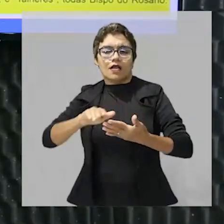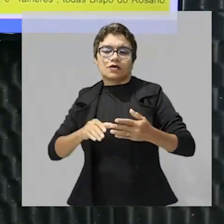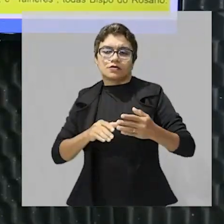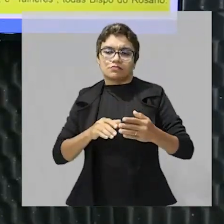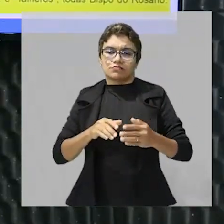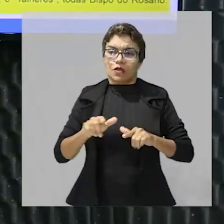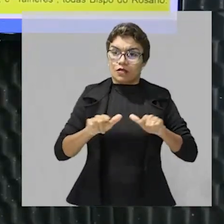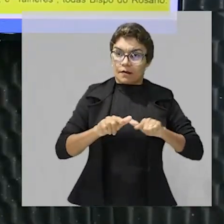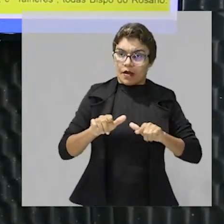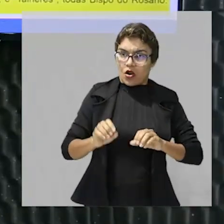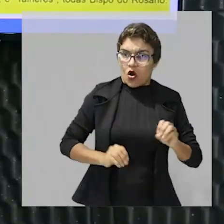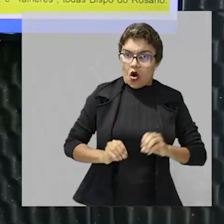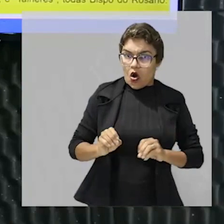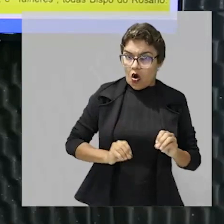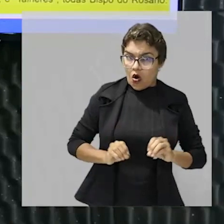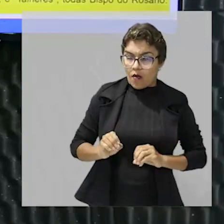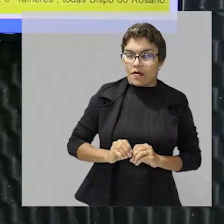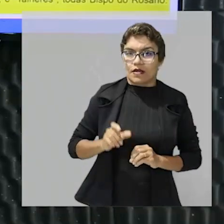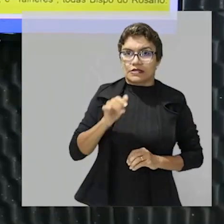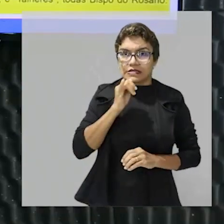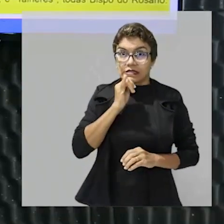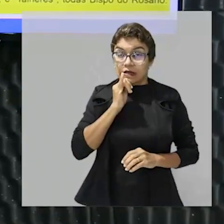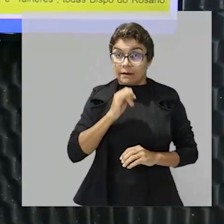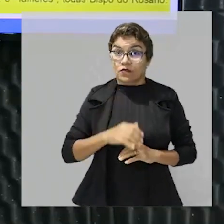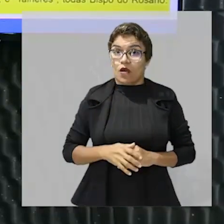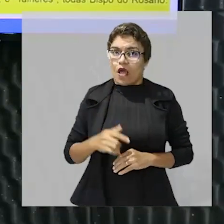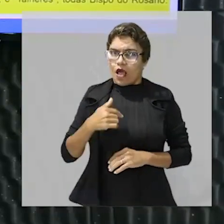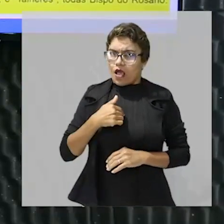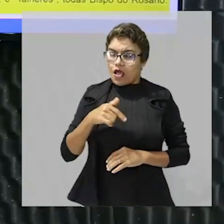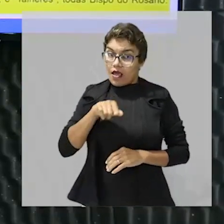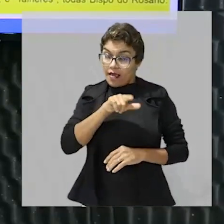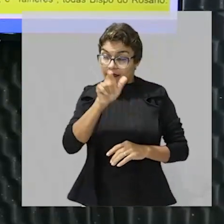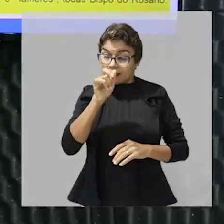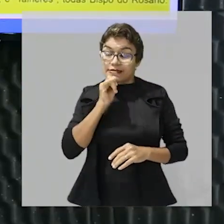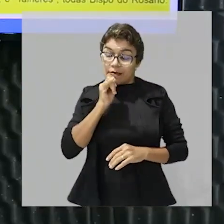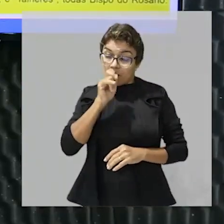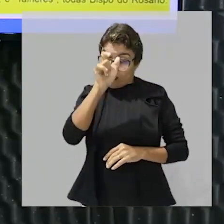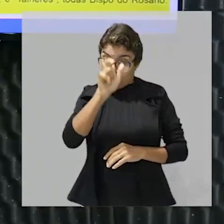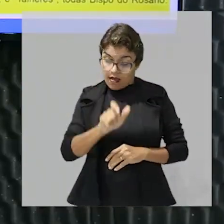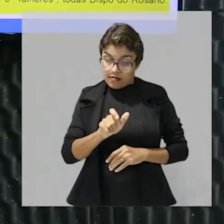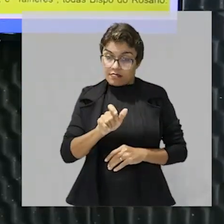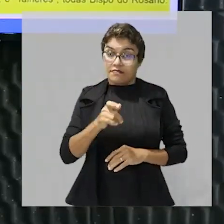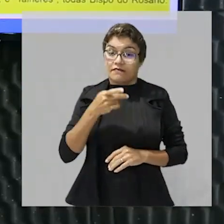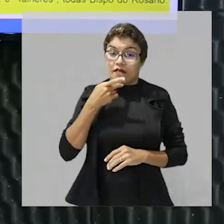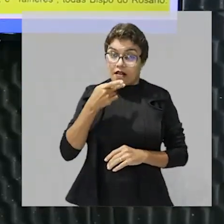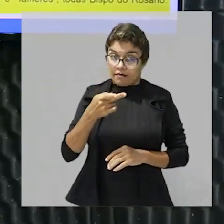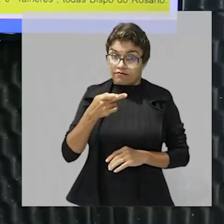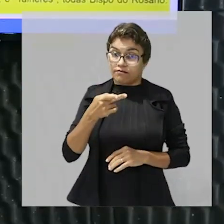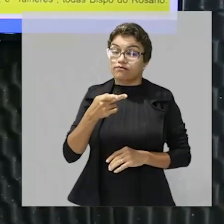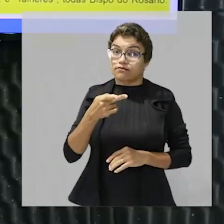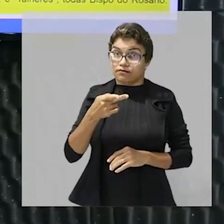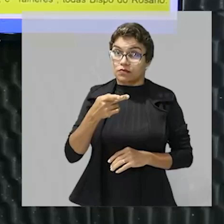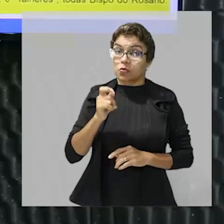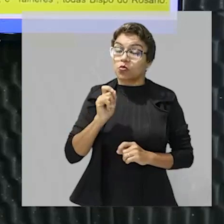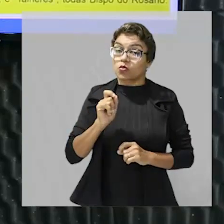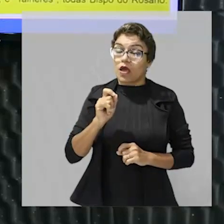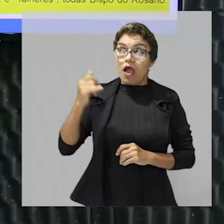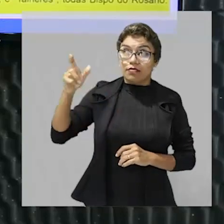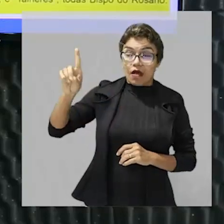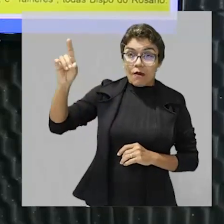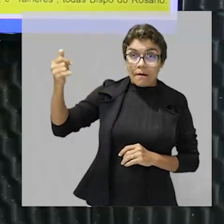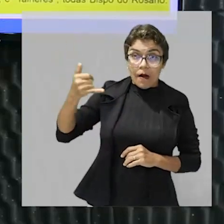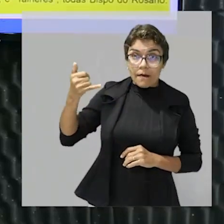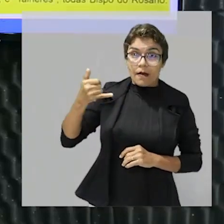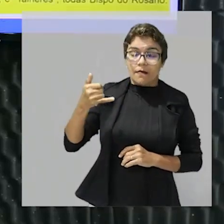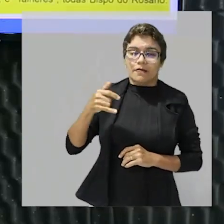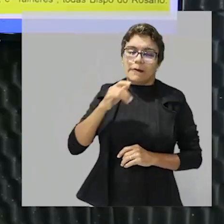são, segundo a visão distorcida, mas também maravilhosa dele, aí entra o conceito do artista, formas dele